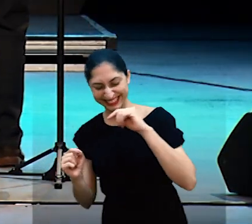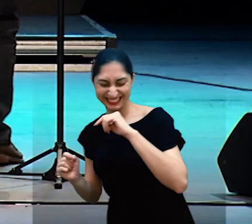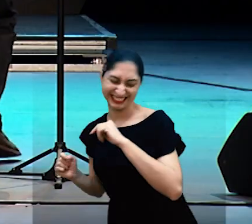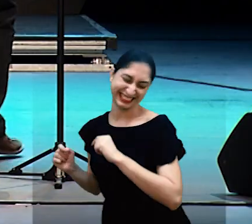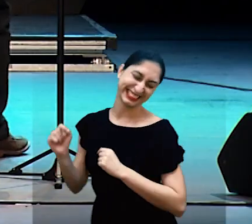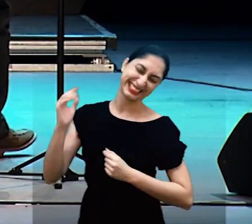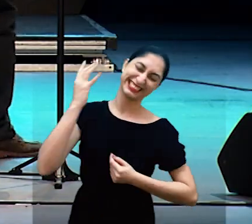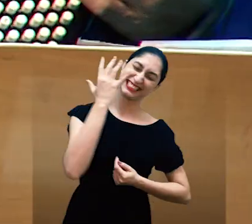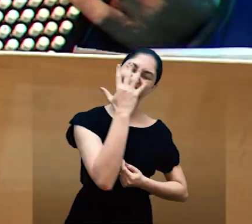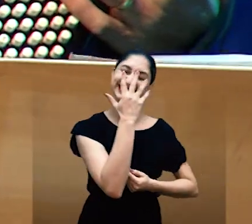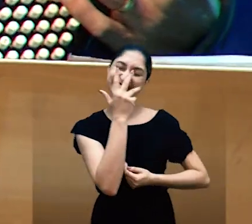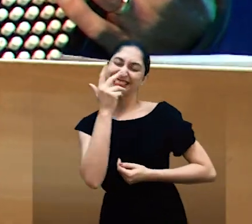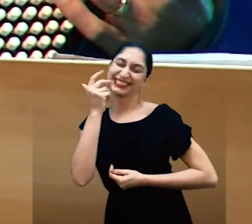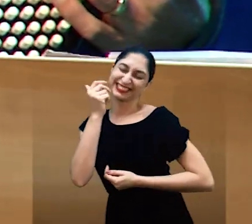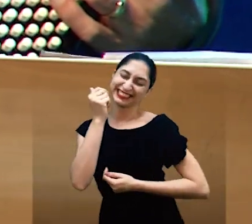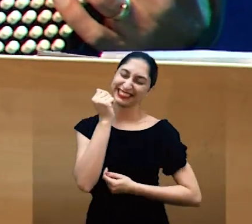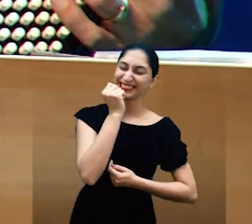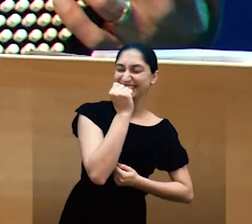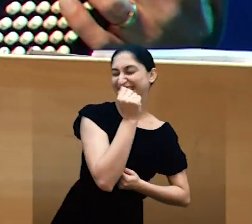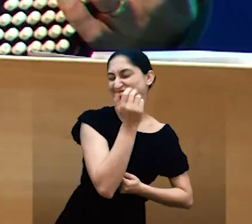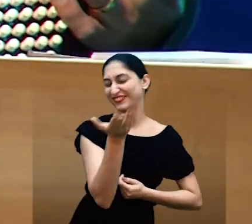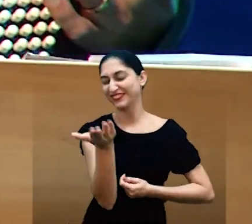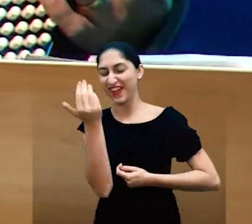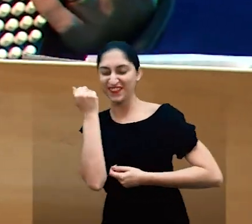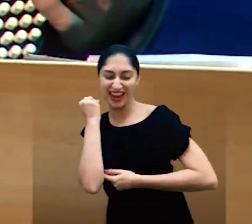meu. Lindo, bonito, vamos